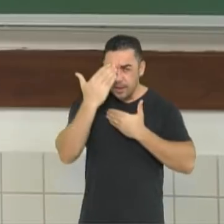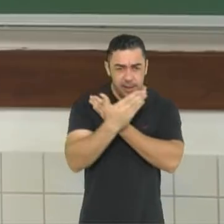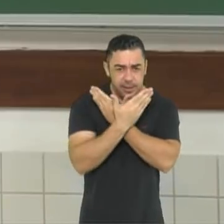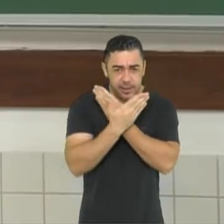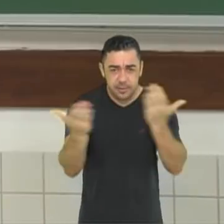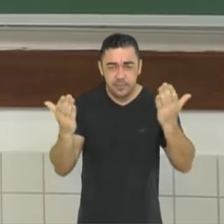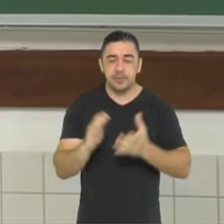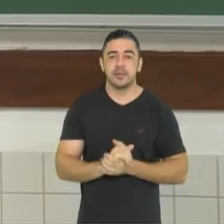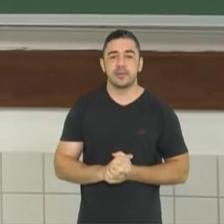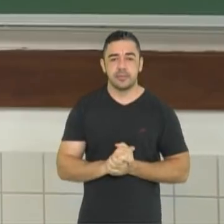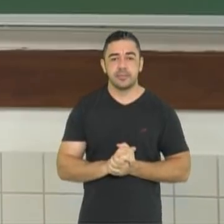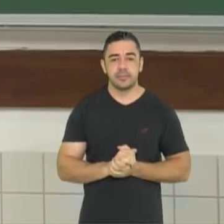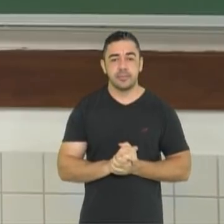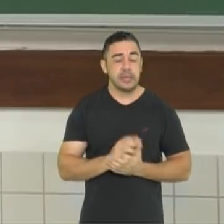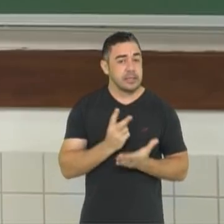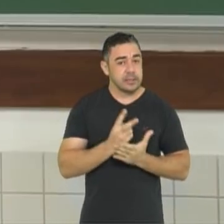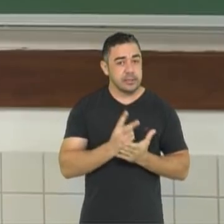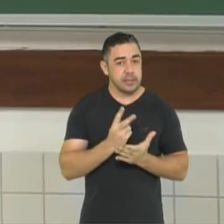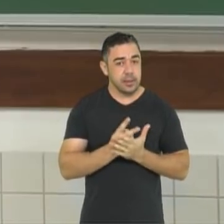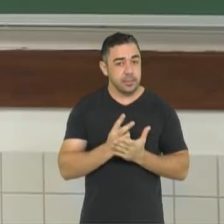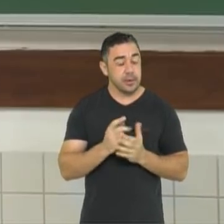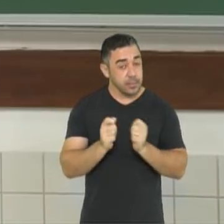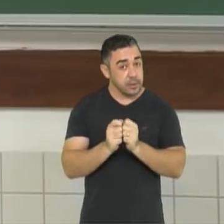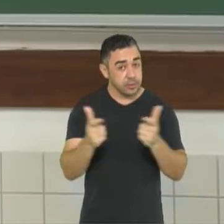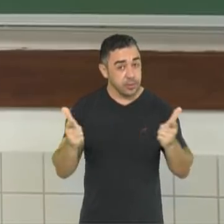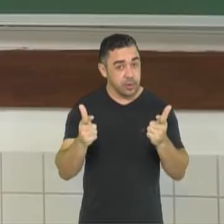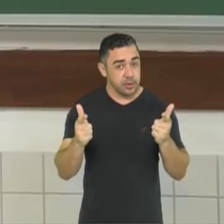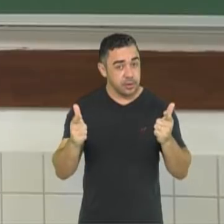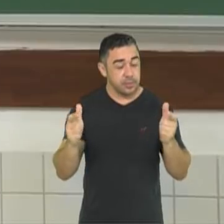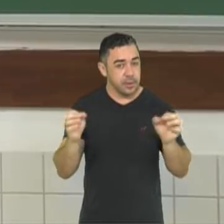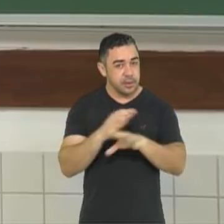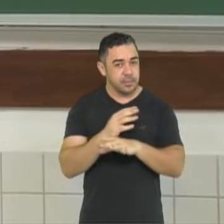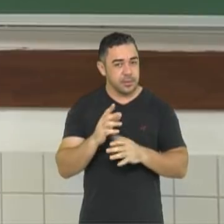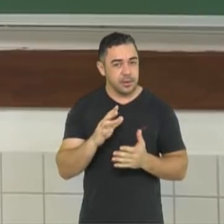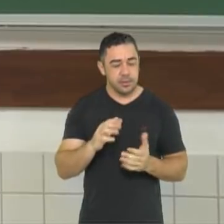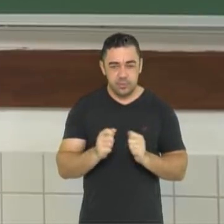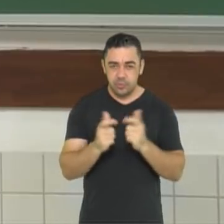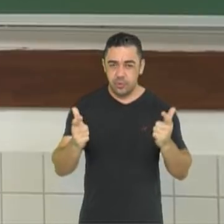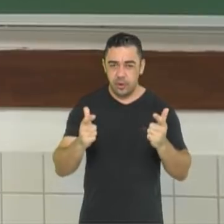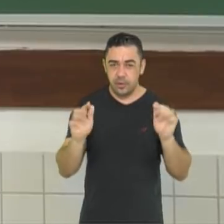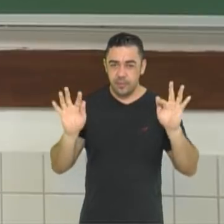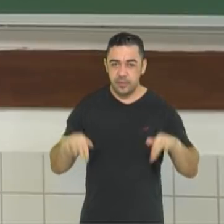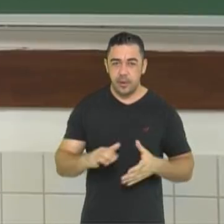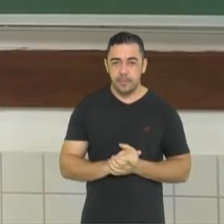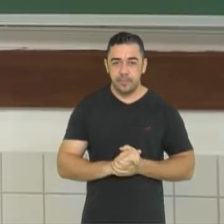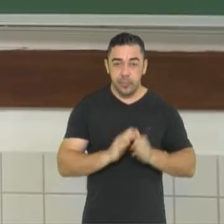agradecimento. E como sempre, para a gente terminar aí com bastante sorte esse finalzinho da aula